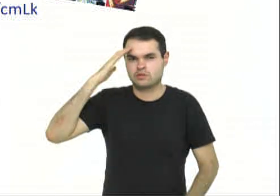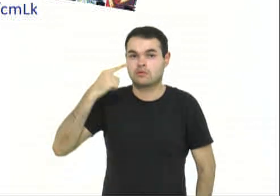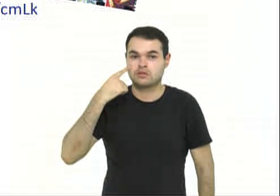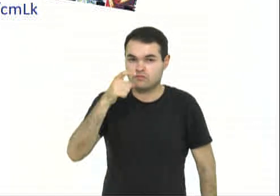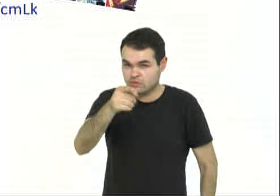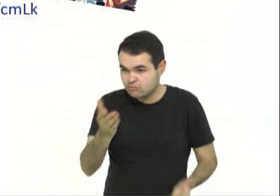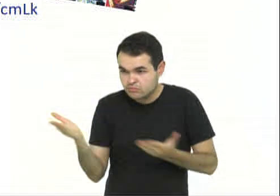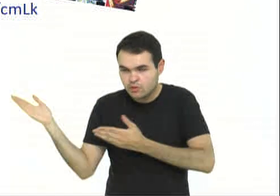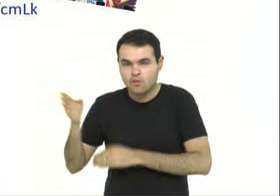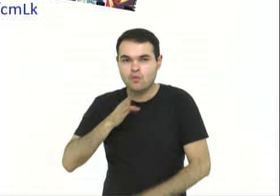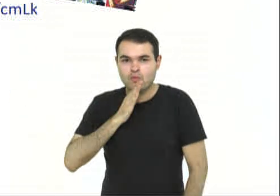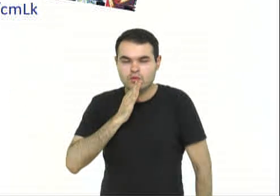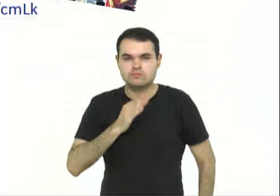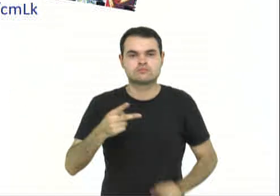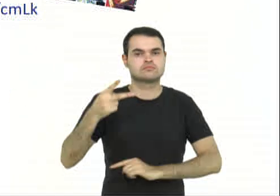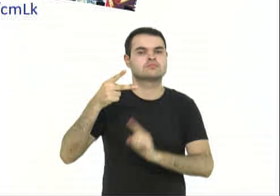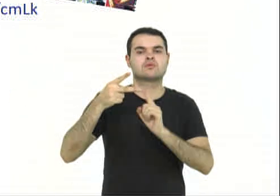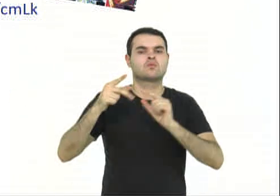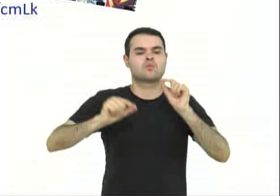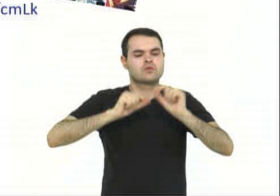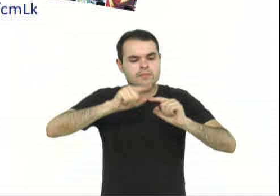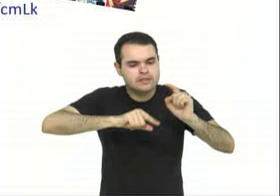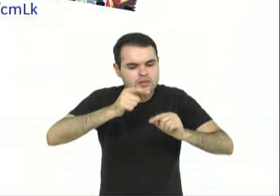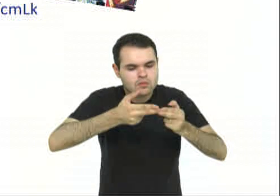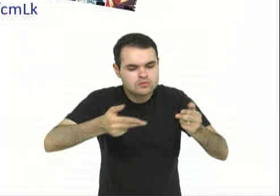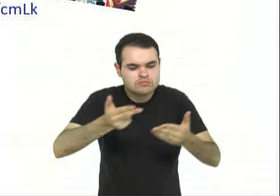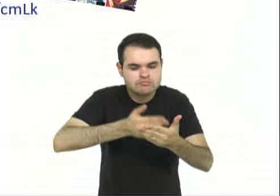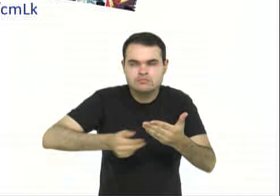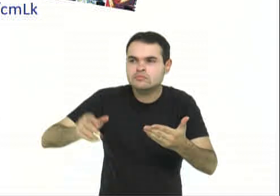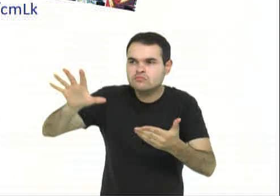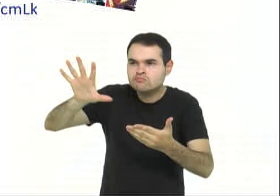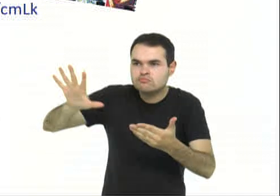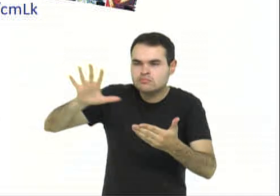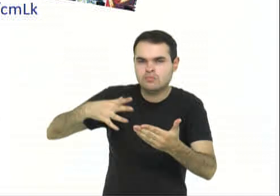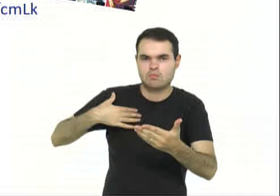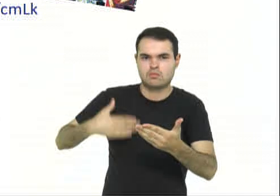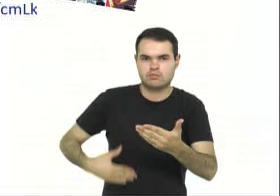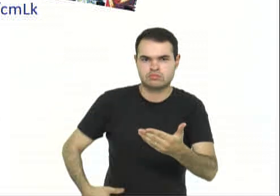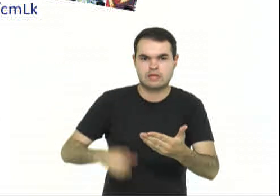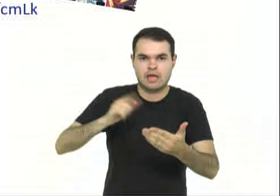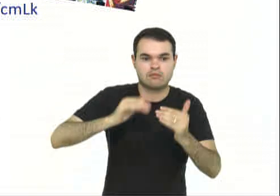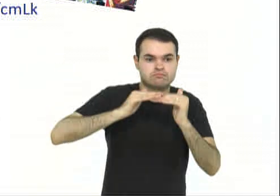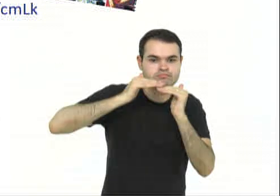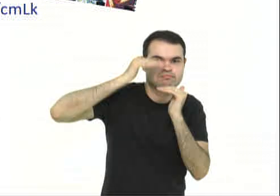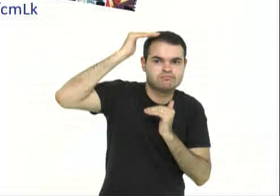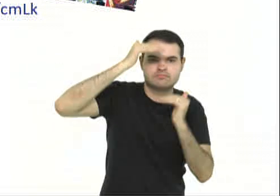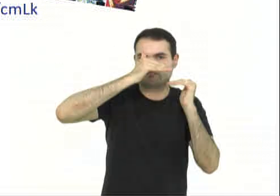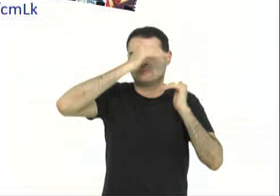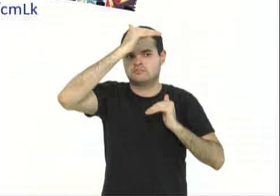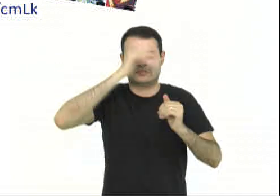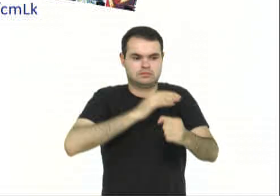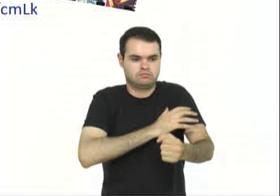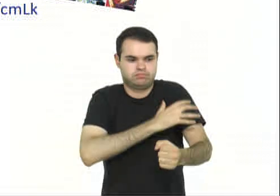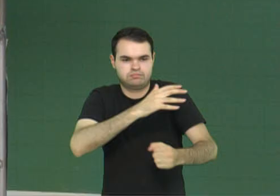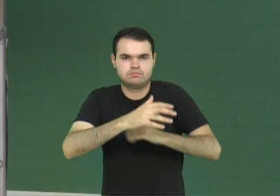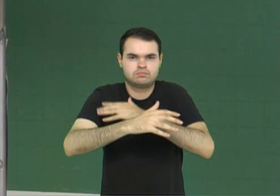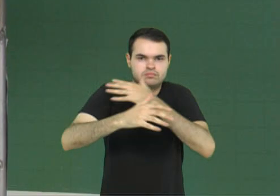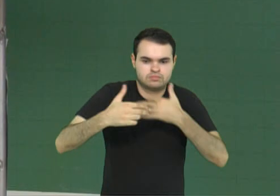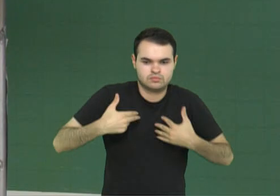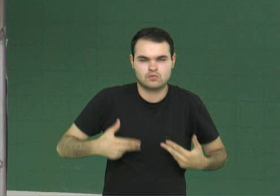que recursos os quadrinistas utilizam ao retratar o corpo humano? O exagero de alguma característica, como em